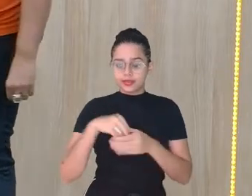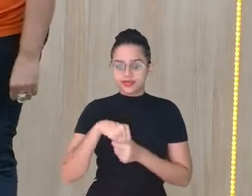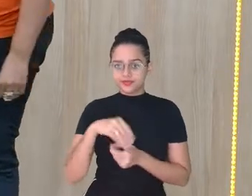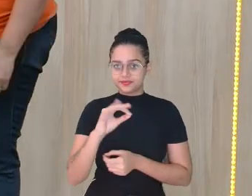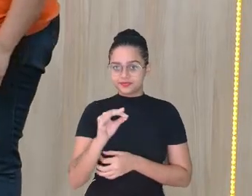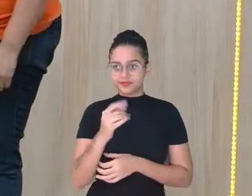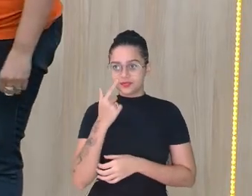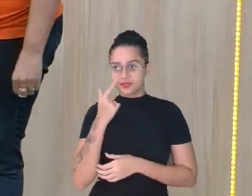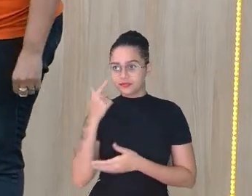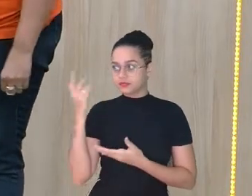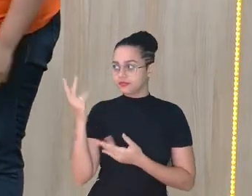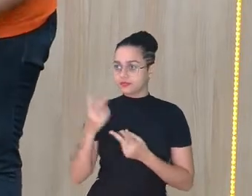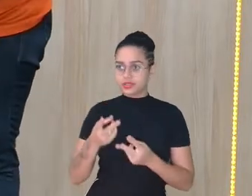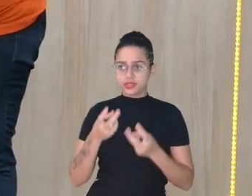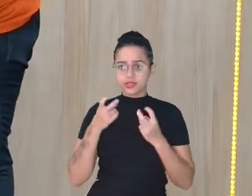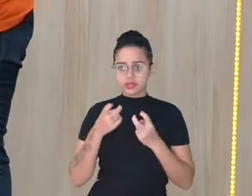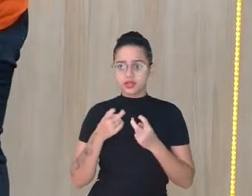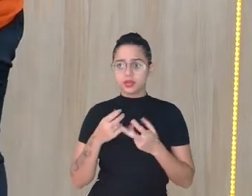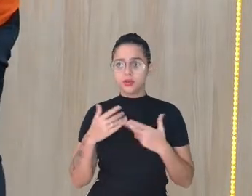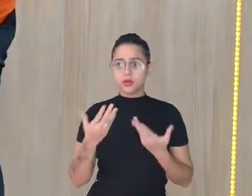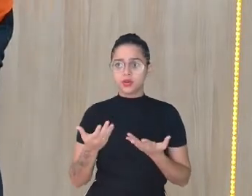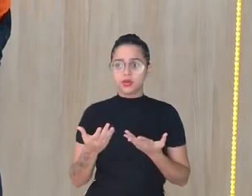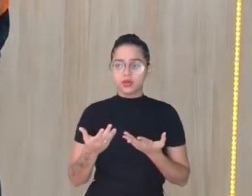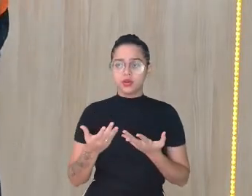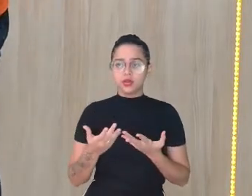aí. Vejam que